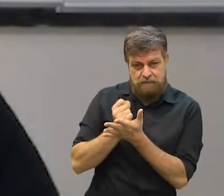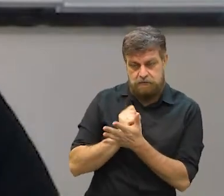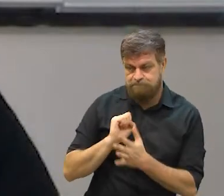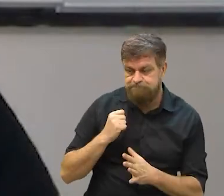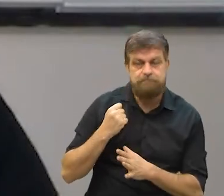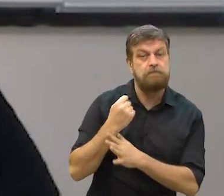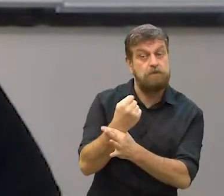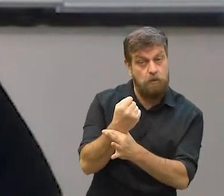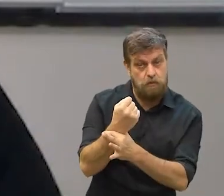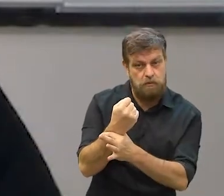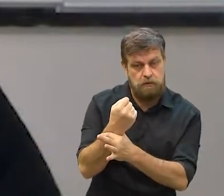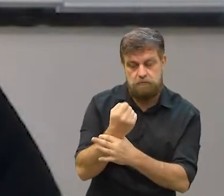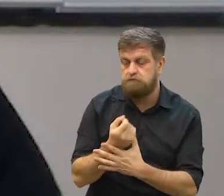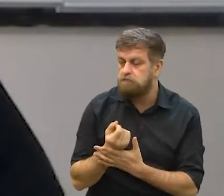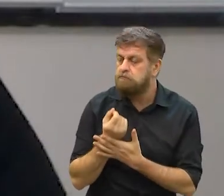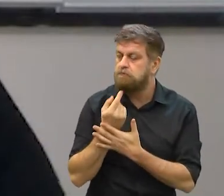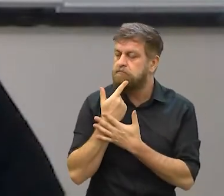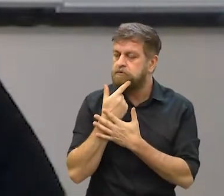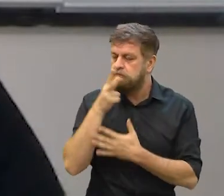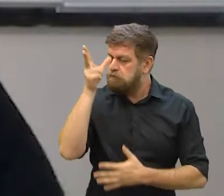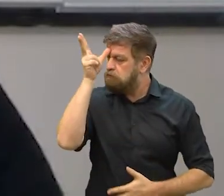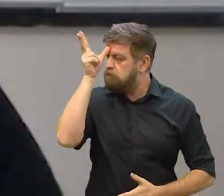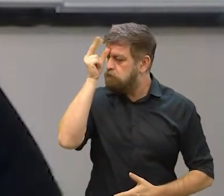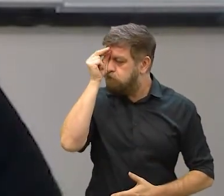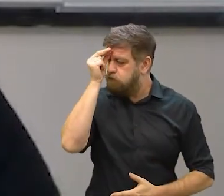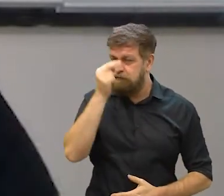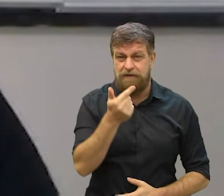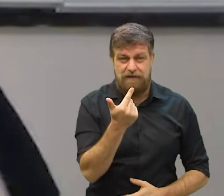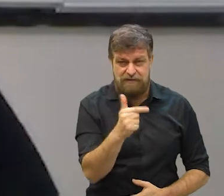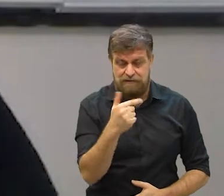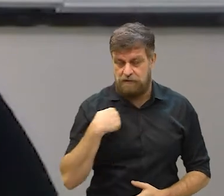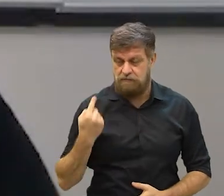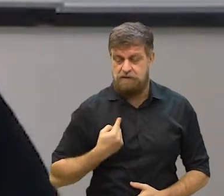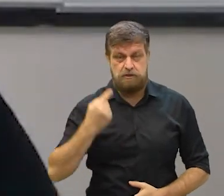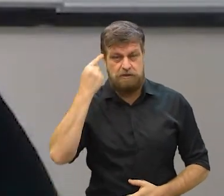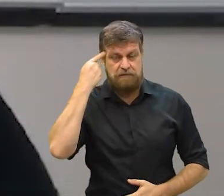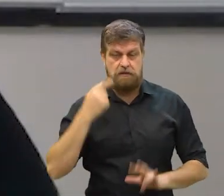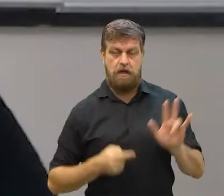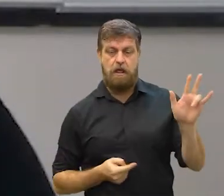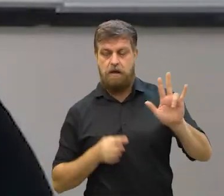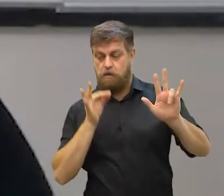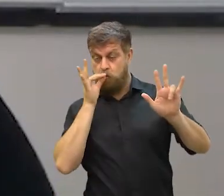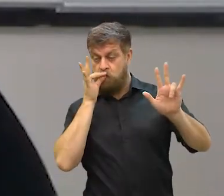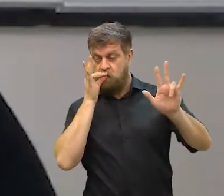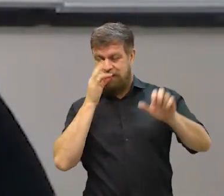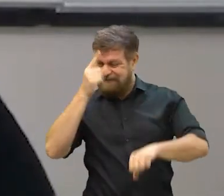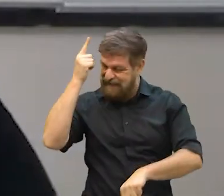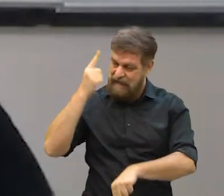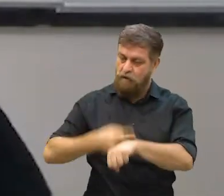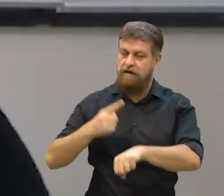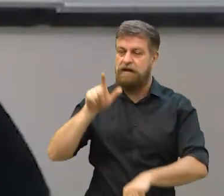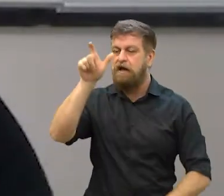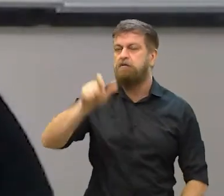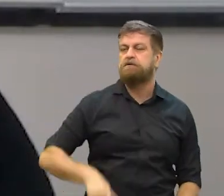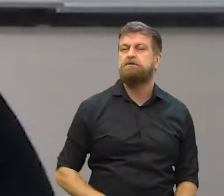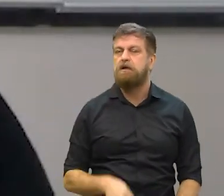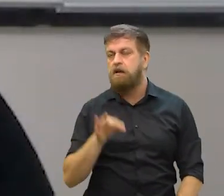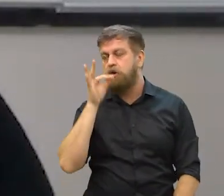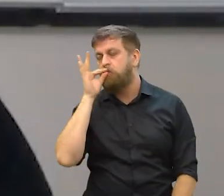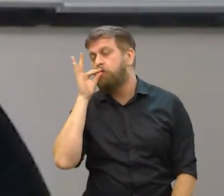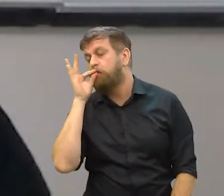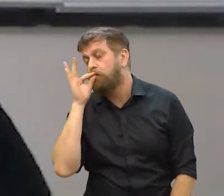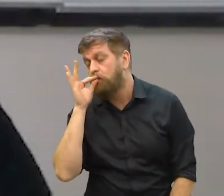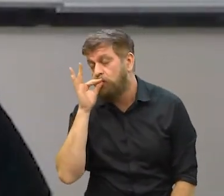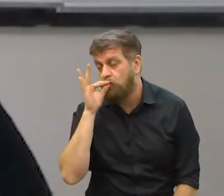extremamente seguras, que não tem, porque quando se fala em cannabis, é automático, todo mundo já pensa em